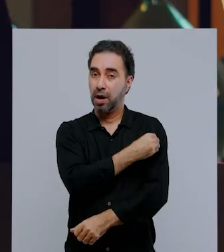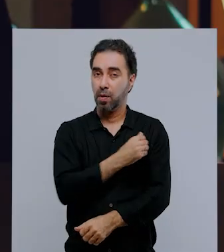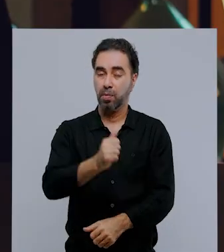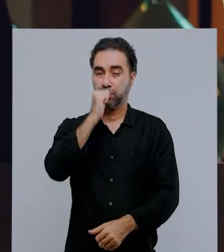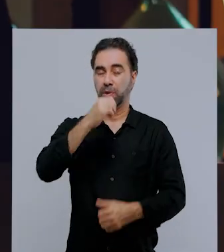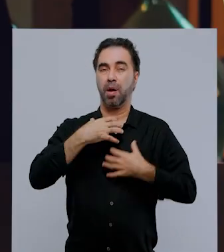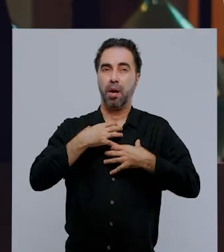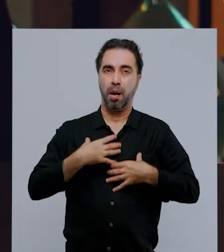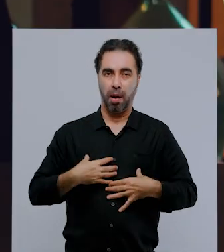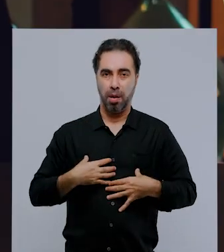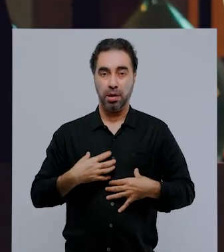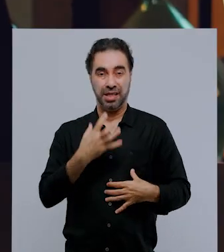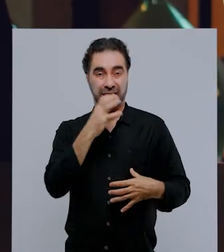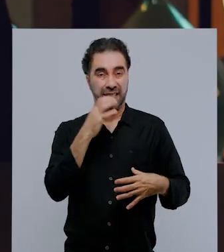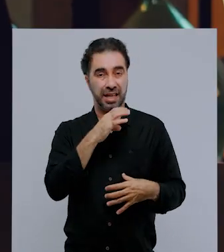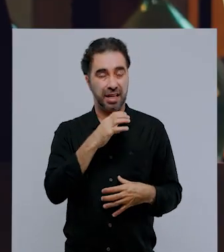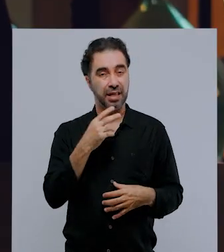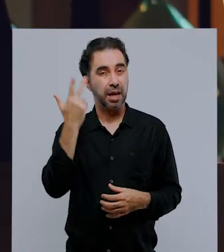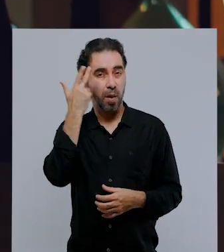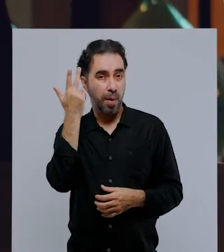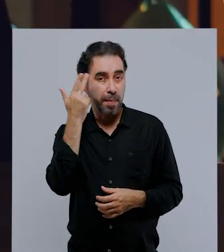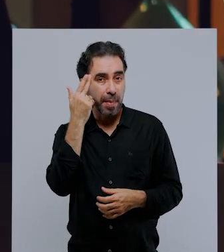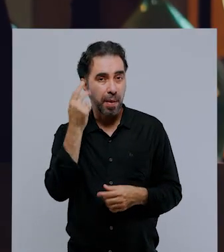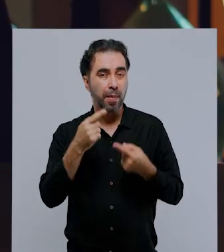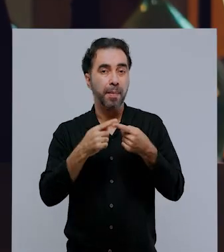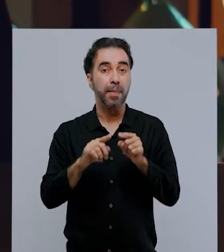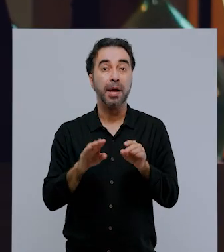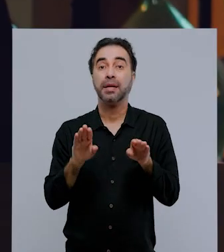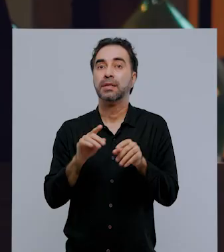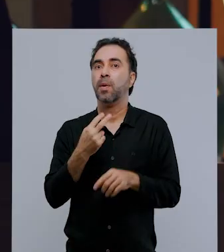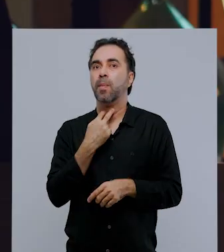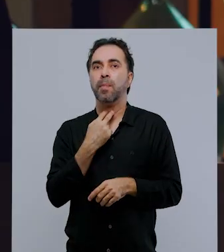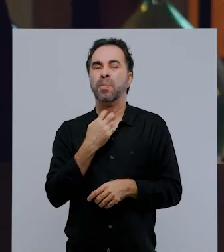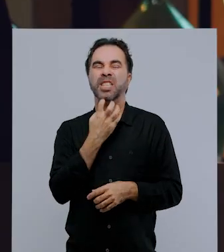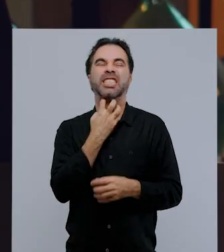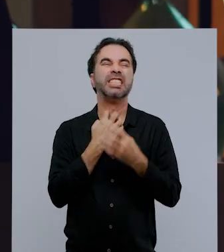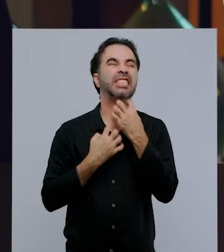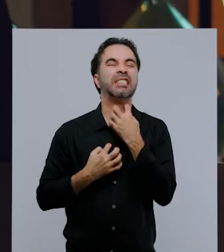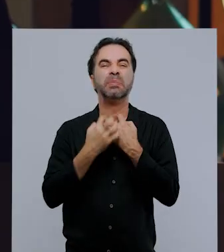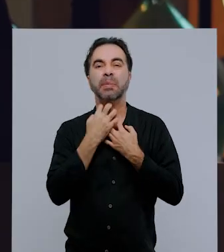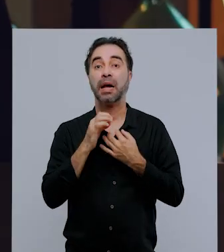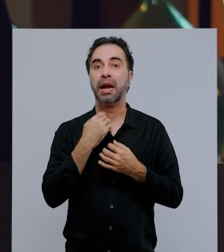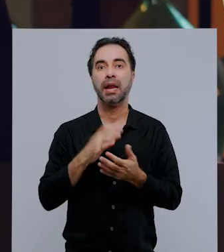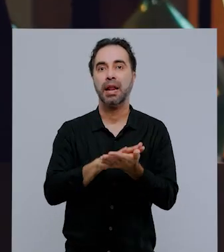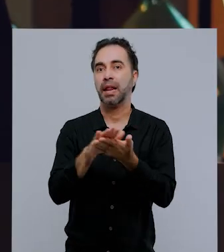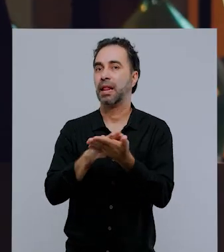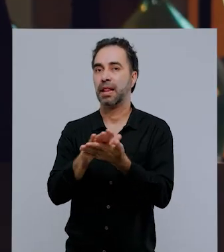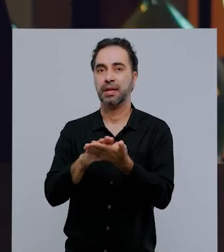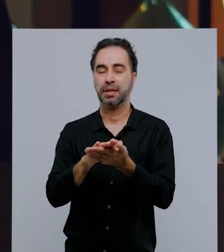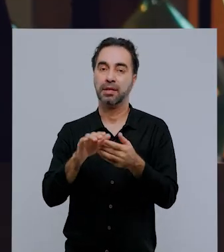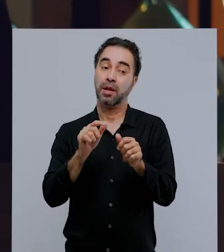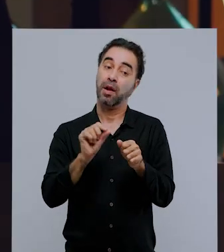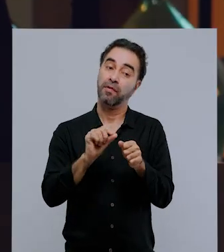Então, é normal esquentar o seu corpo, mas ela não pode queimar, arder, jamais isso aí, tá? Porque senão ela foi